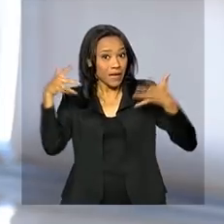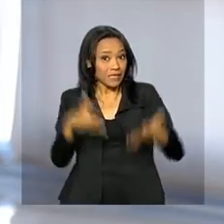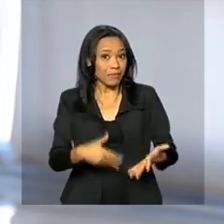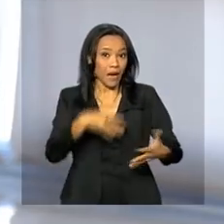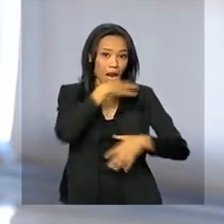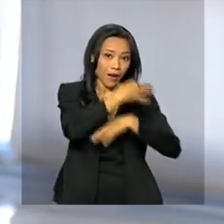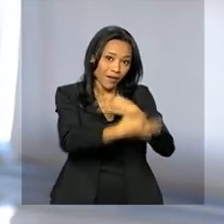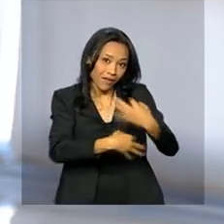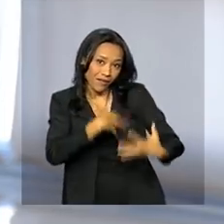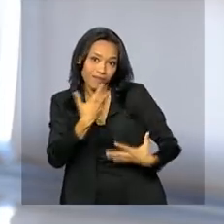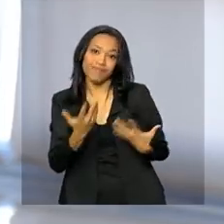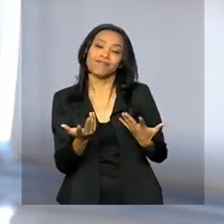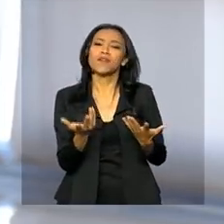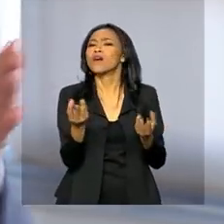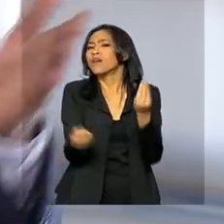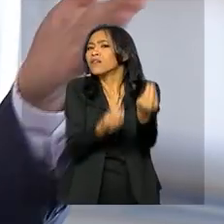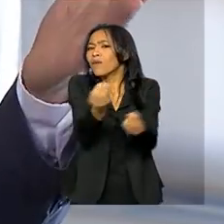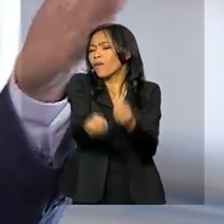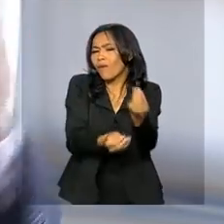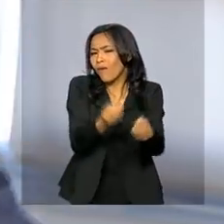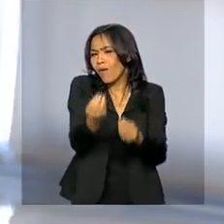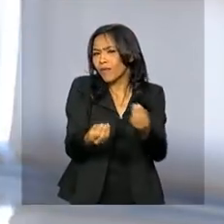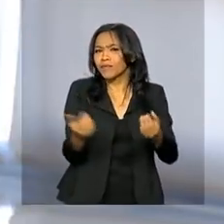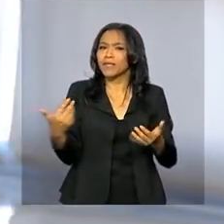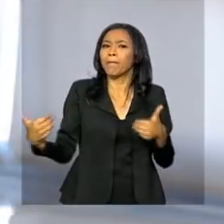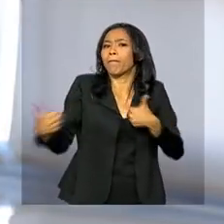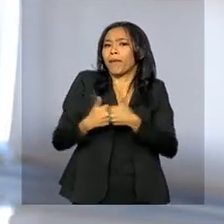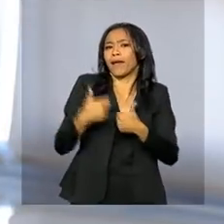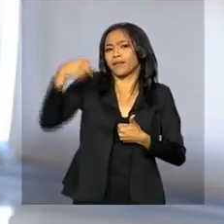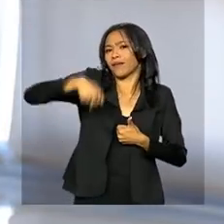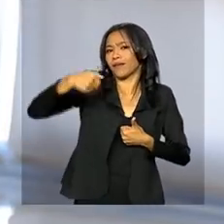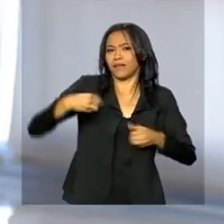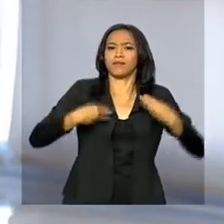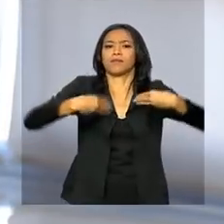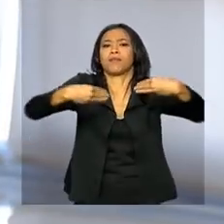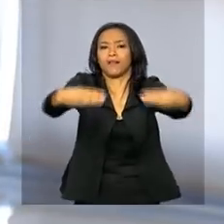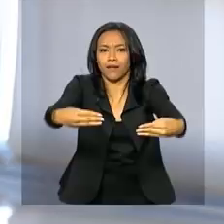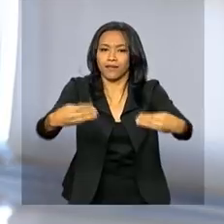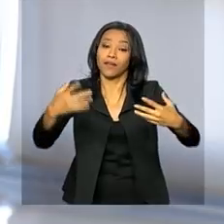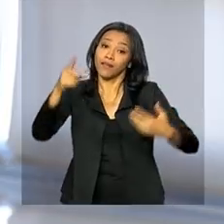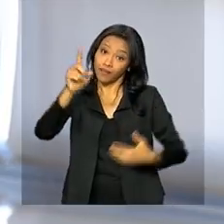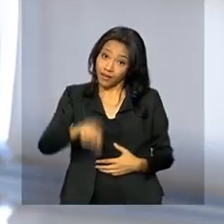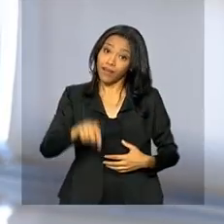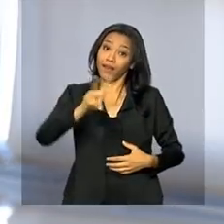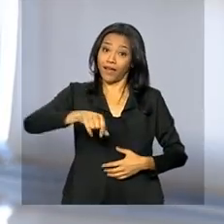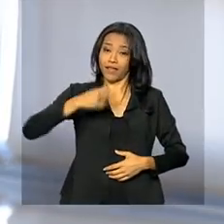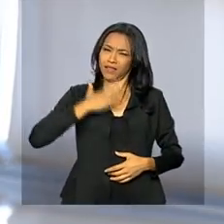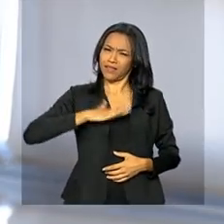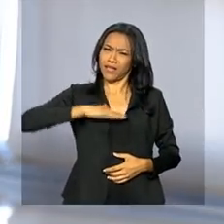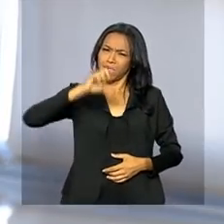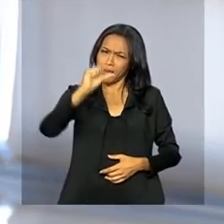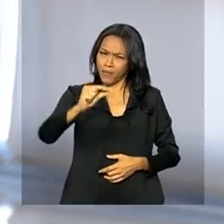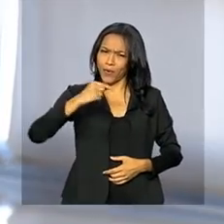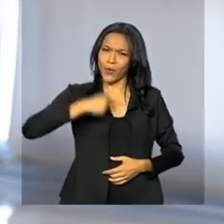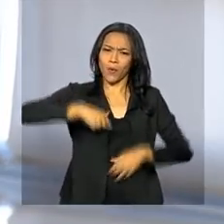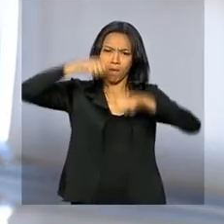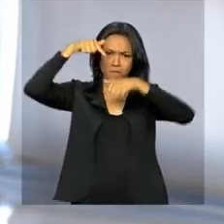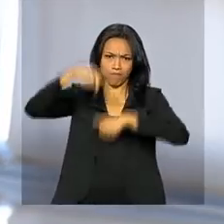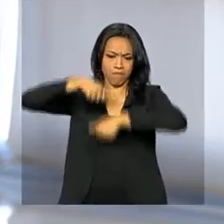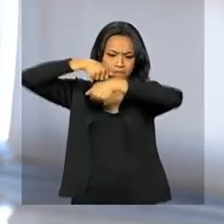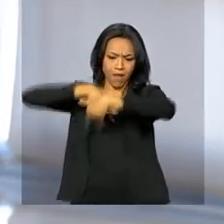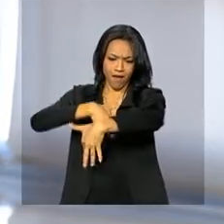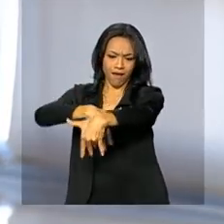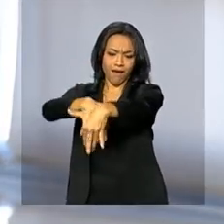para a gente. E como será que está a situação aqui bem próximo na Esplanada dos Ministérios, onde acontece o desfile daqui a pouco? É o que nós vamos saber agora